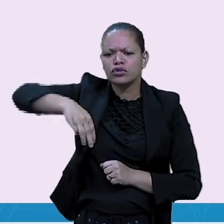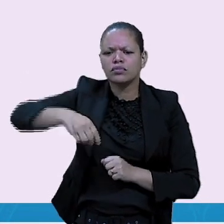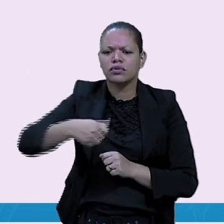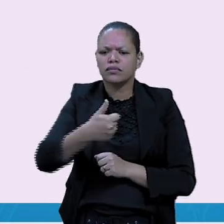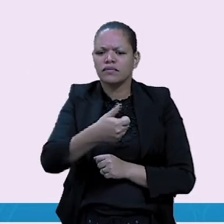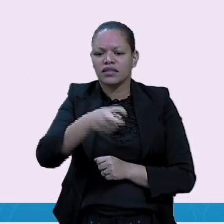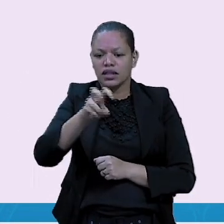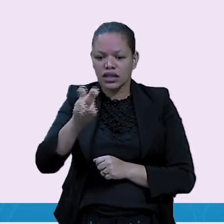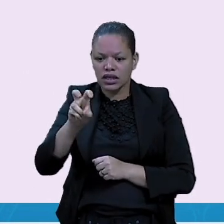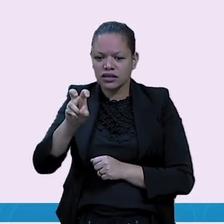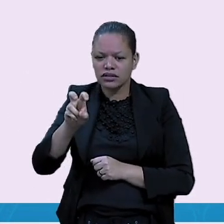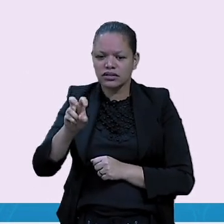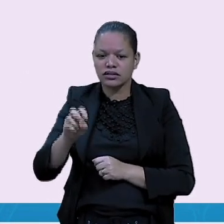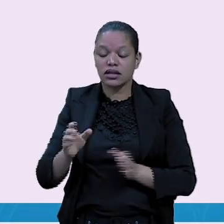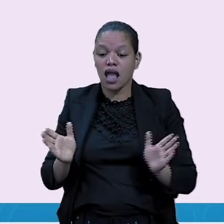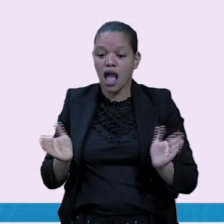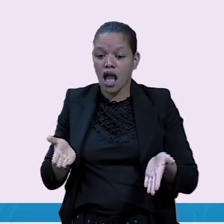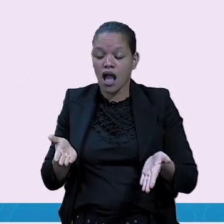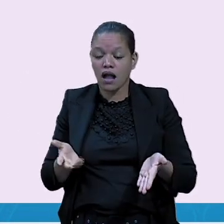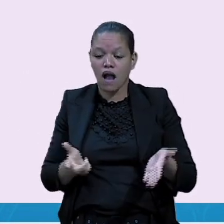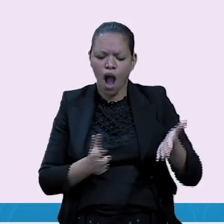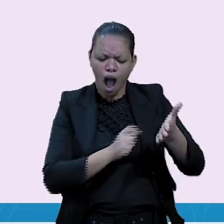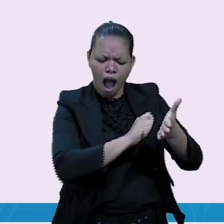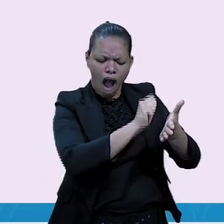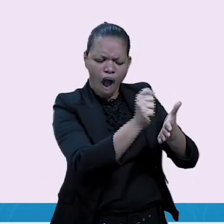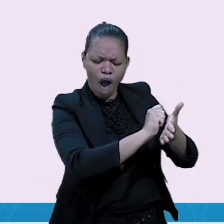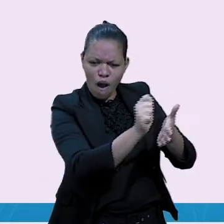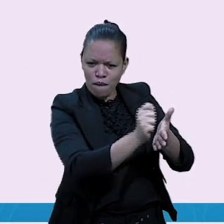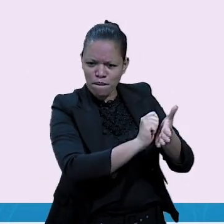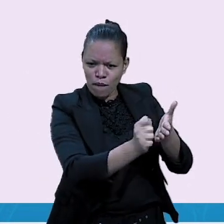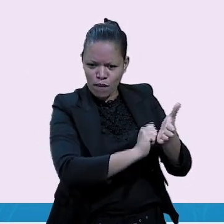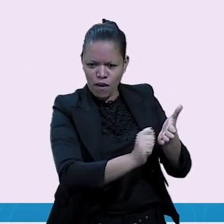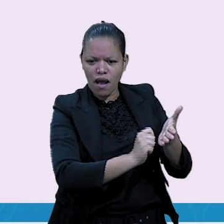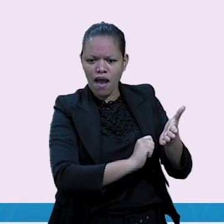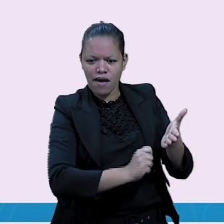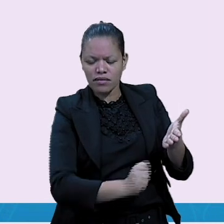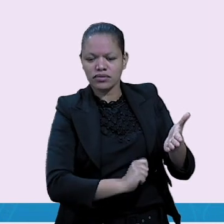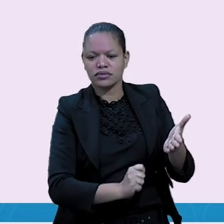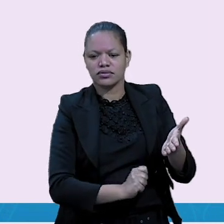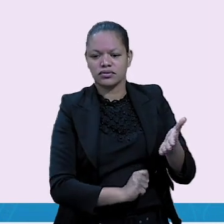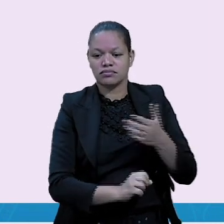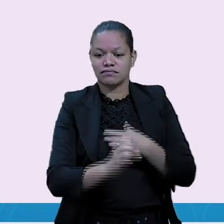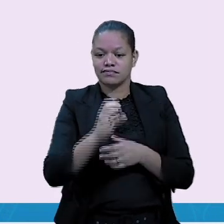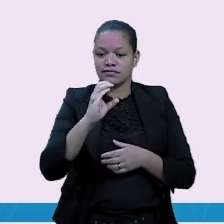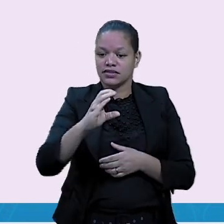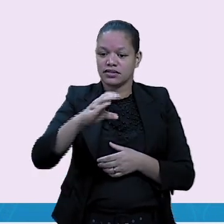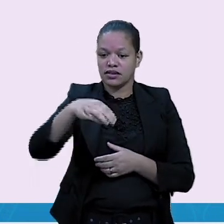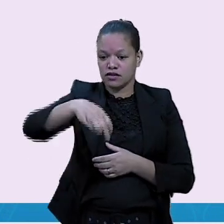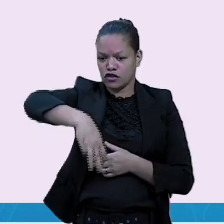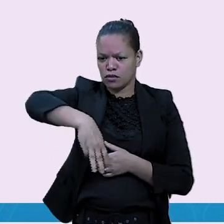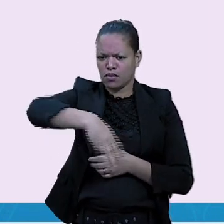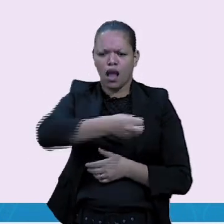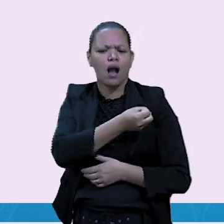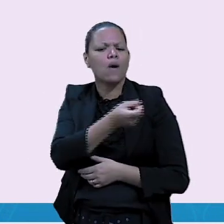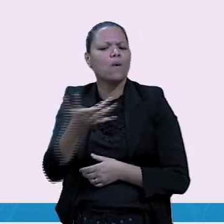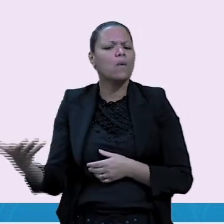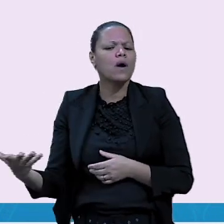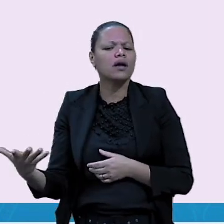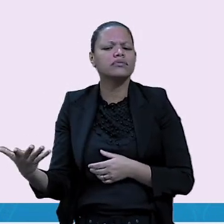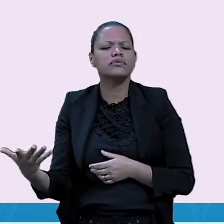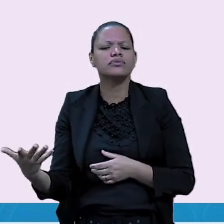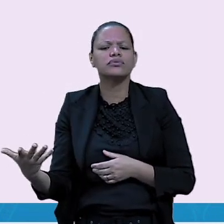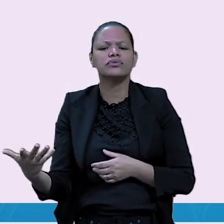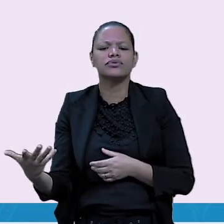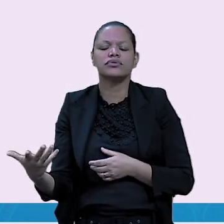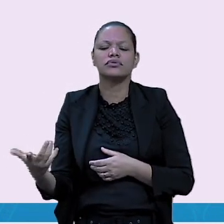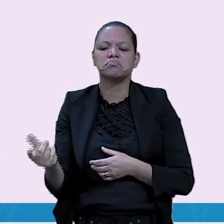último, a borracha. Borracha normalmente é pequenininha, não é mesmo? Vamos ver o tamanho dessa borracha? Ela aqui do 1, ela parou